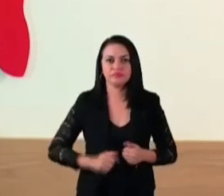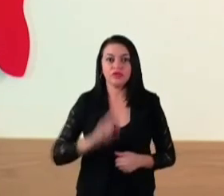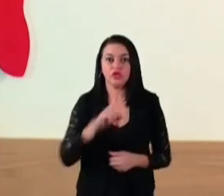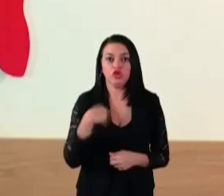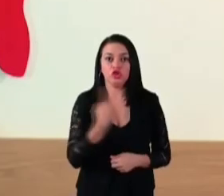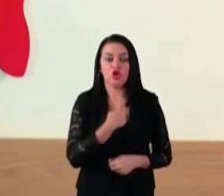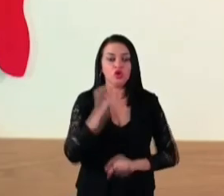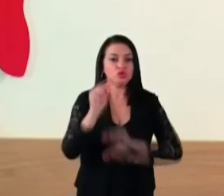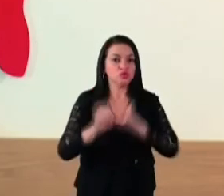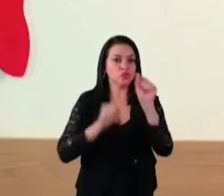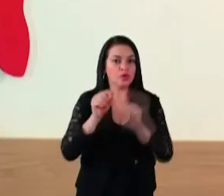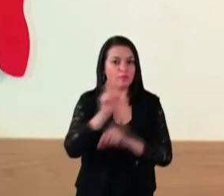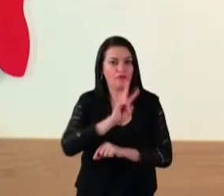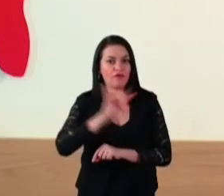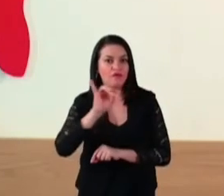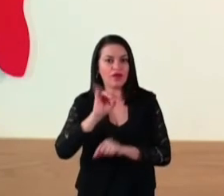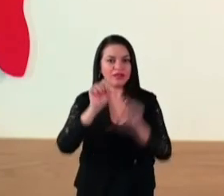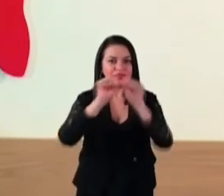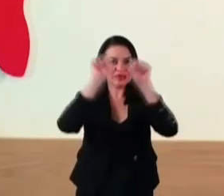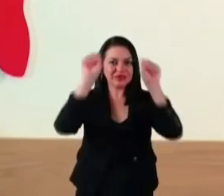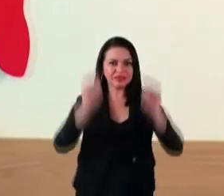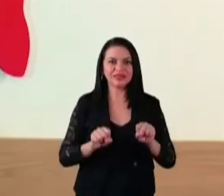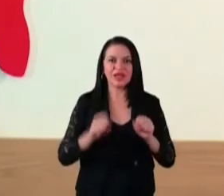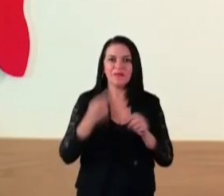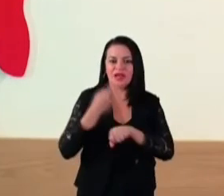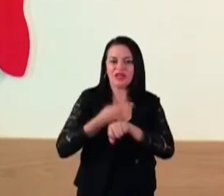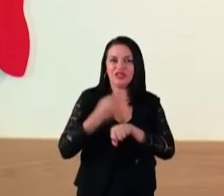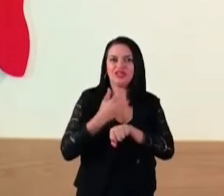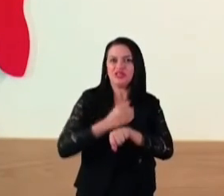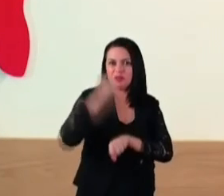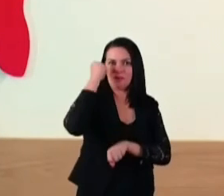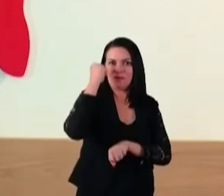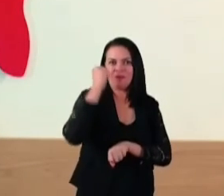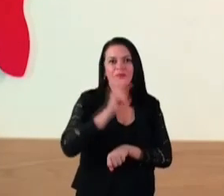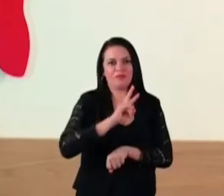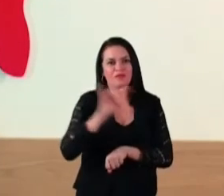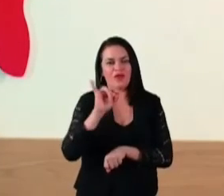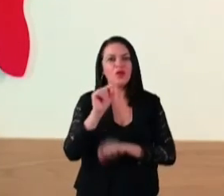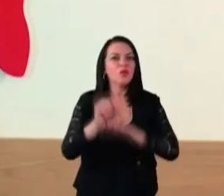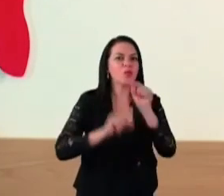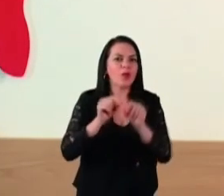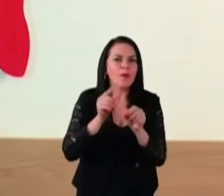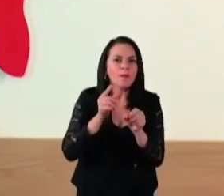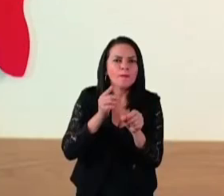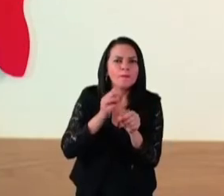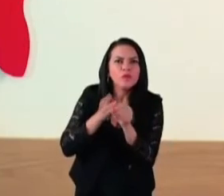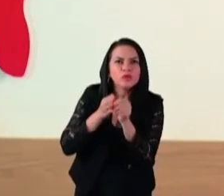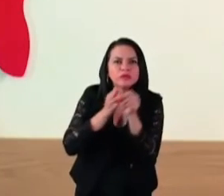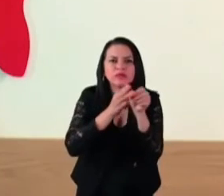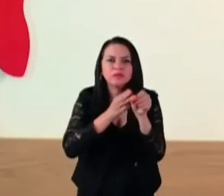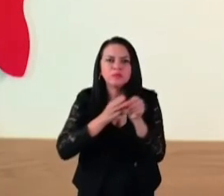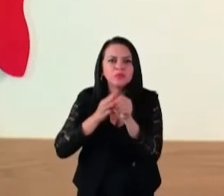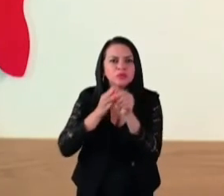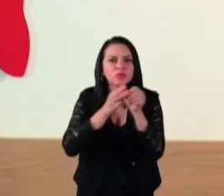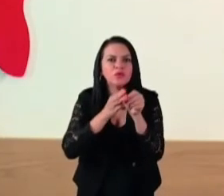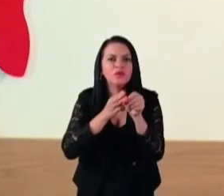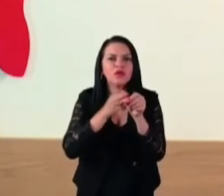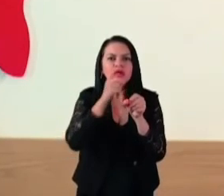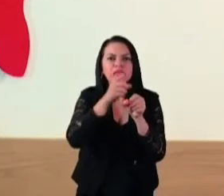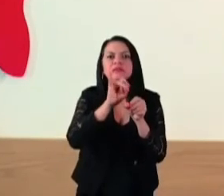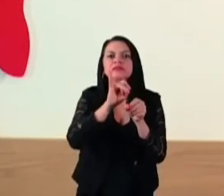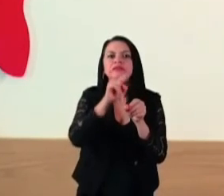E vamos instituir uma espécie de sistema de premiação, em que os municípios